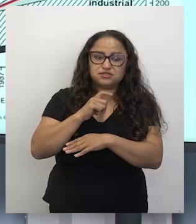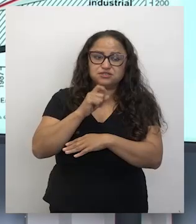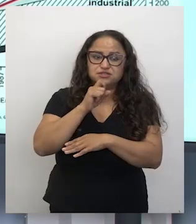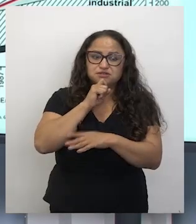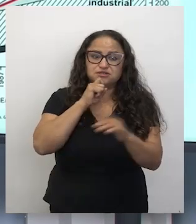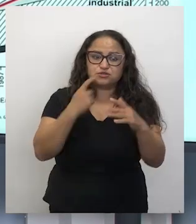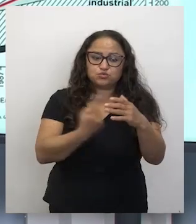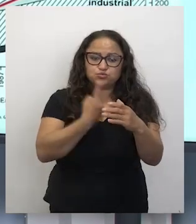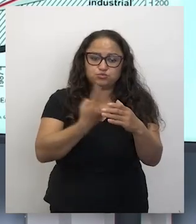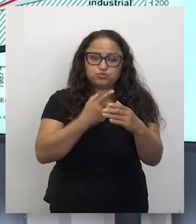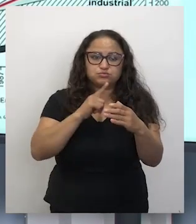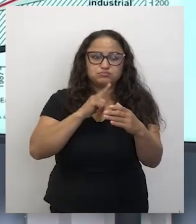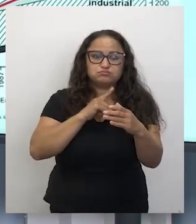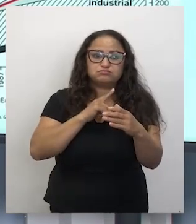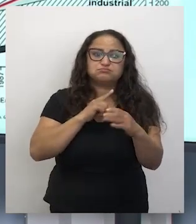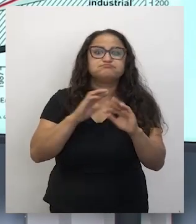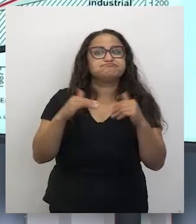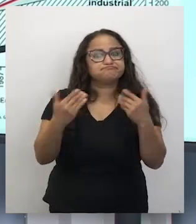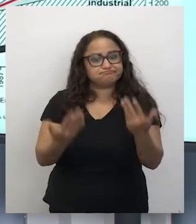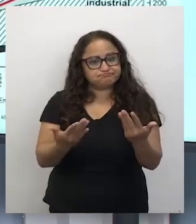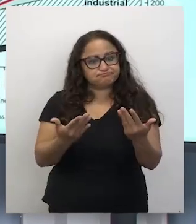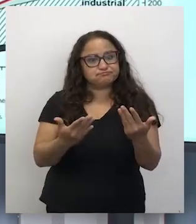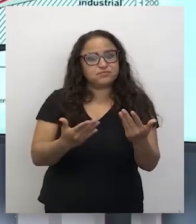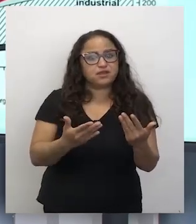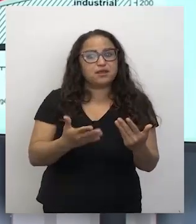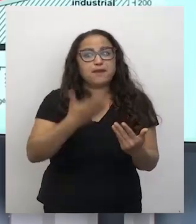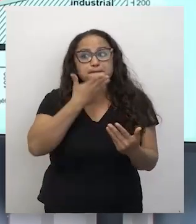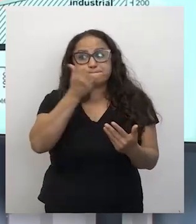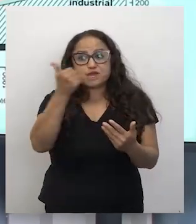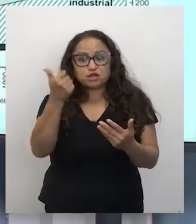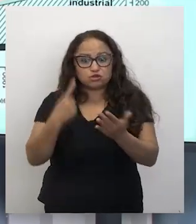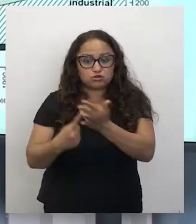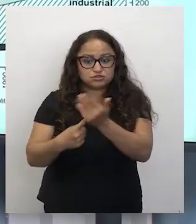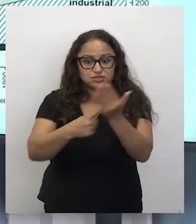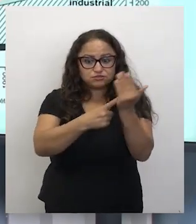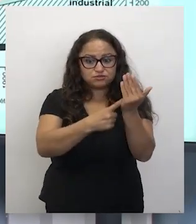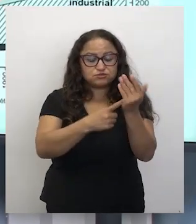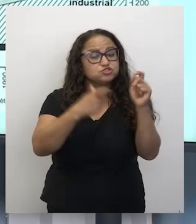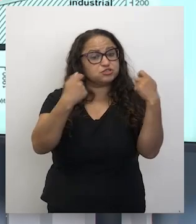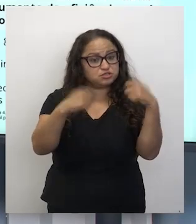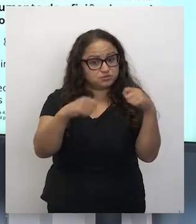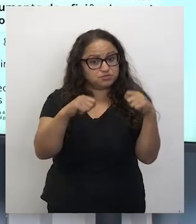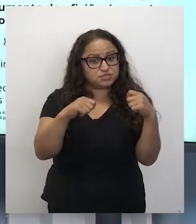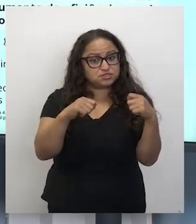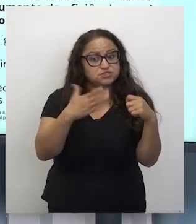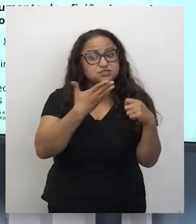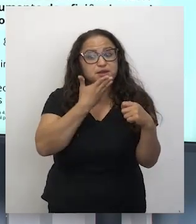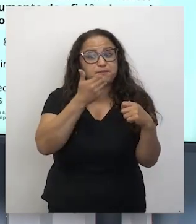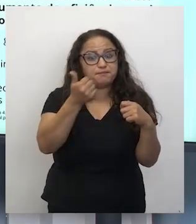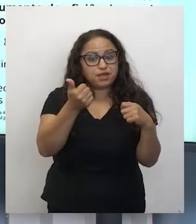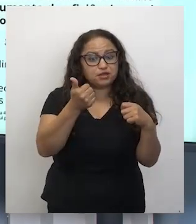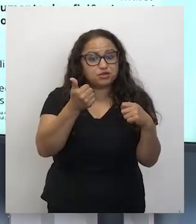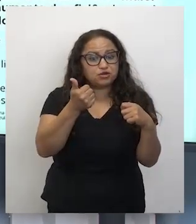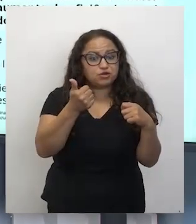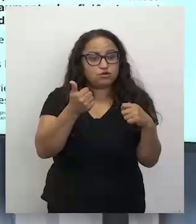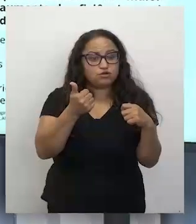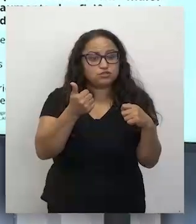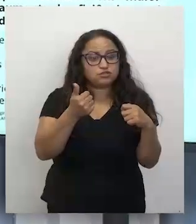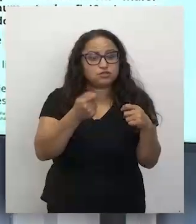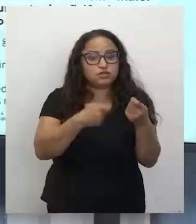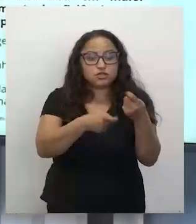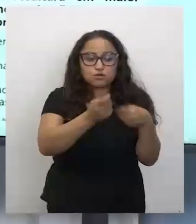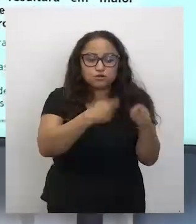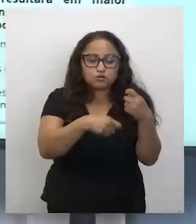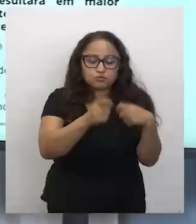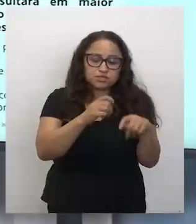modo stand-by funcionando. Então, vai melhorando a tecnologia, a gente vai precisando aí, fazendo essa análise, né? Agora, tem essa